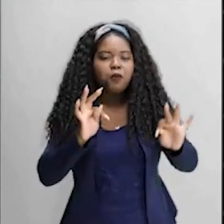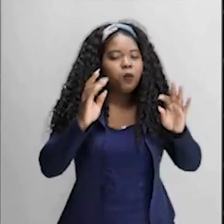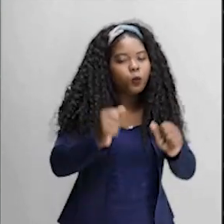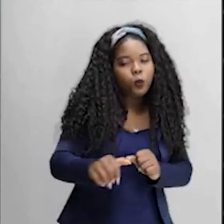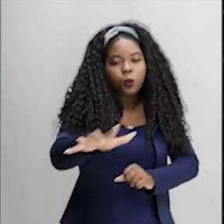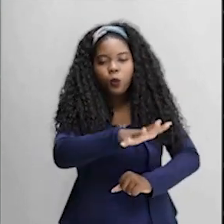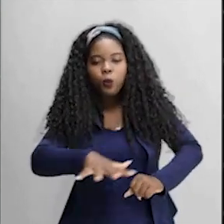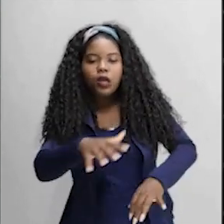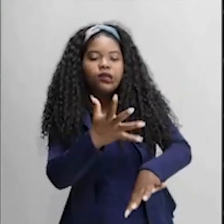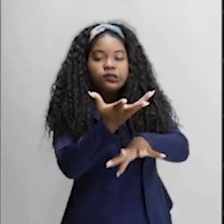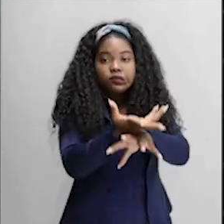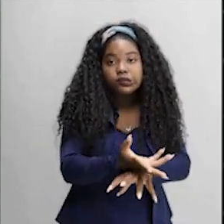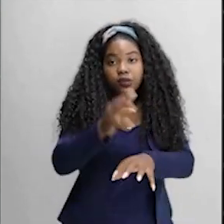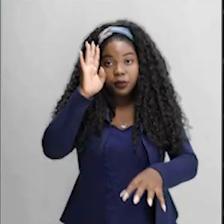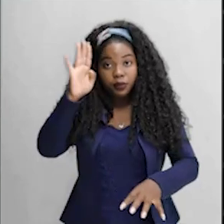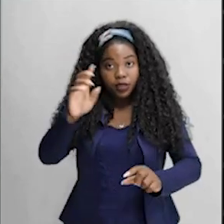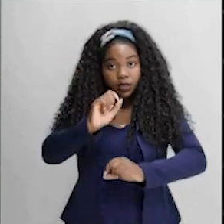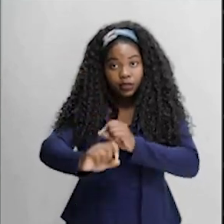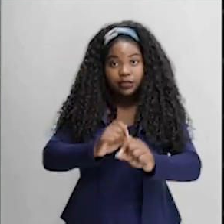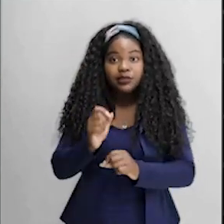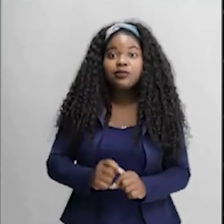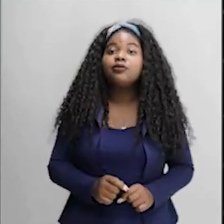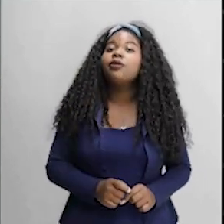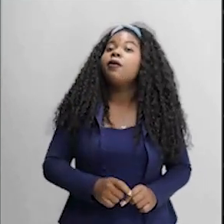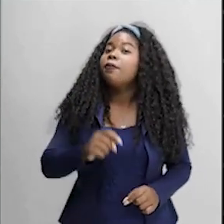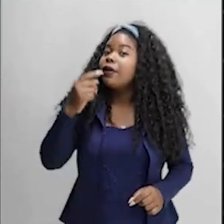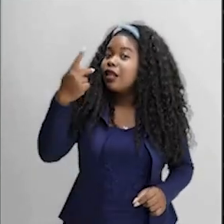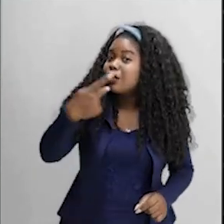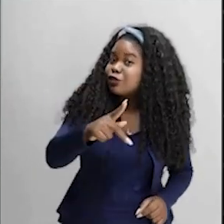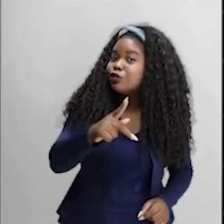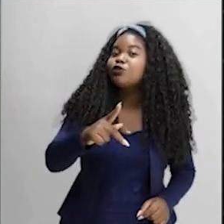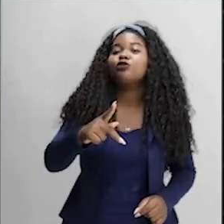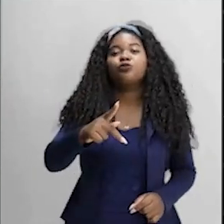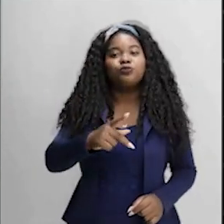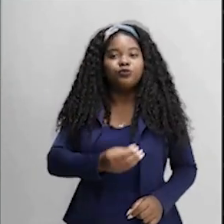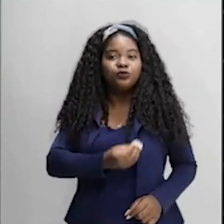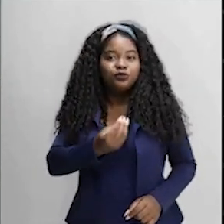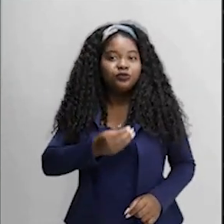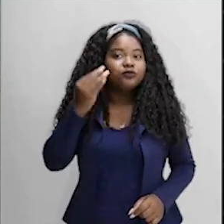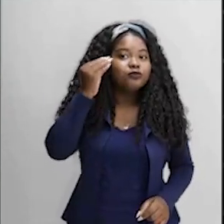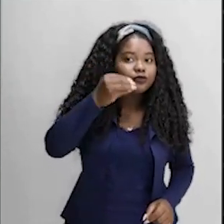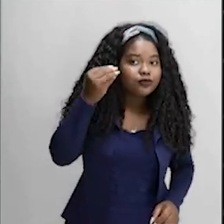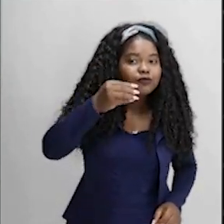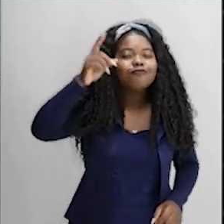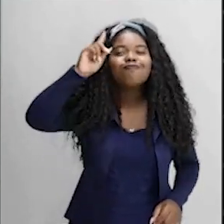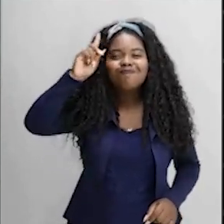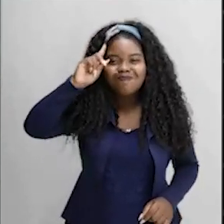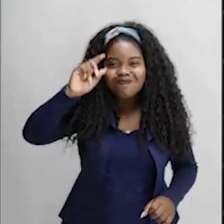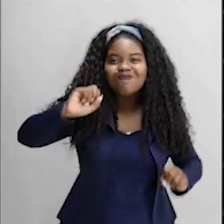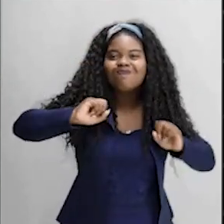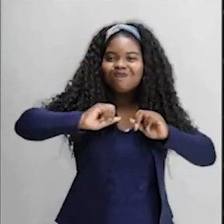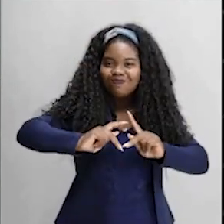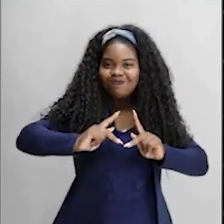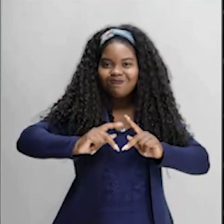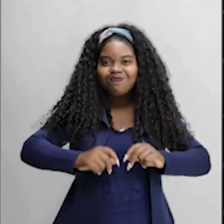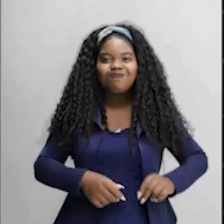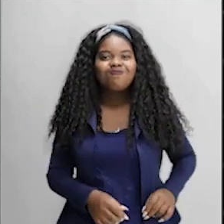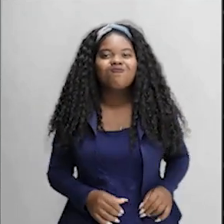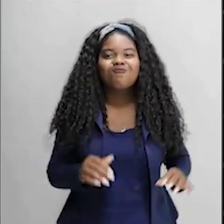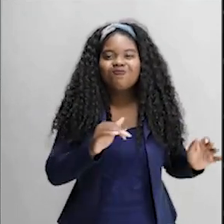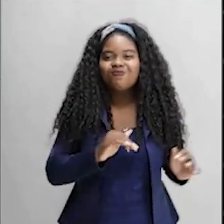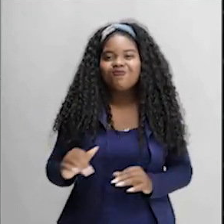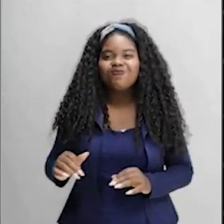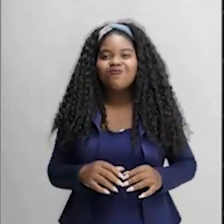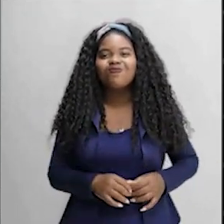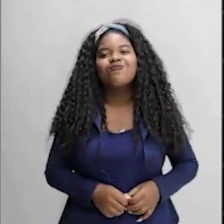todas as disciplinas e principalmente pela sua vida cotidiana, correto? Então, veja só. Nós